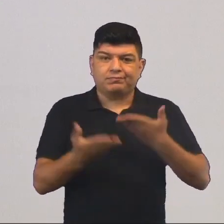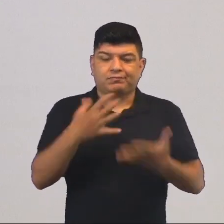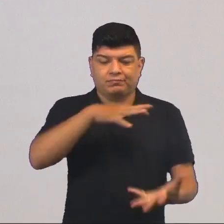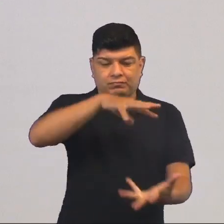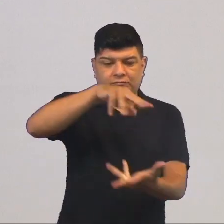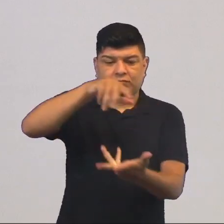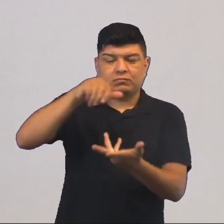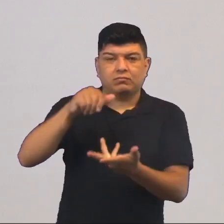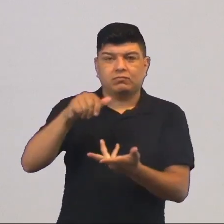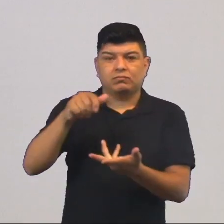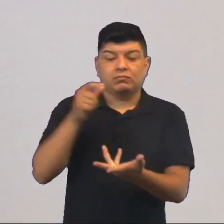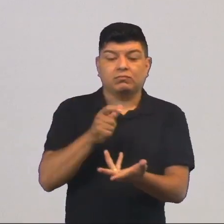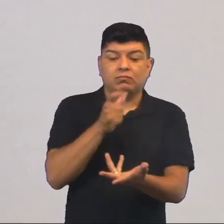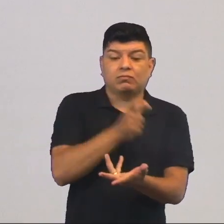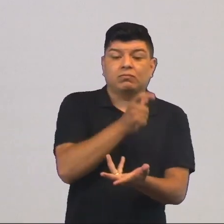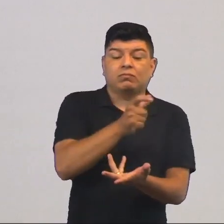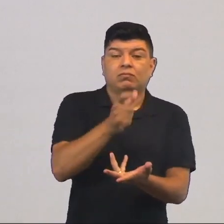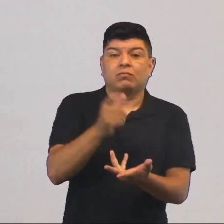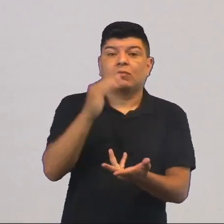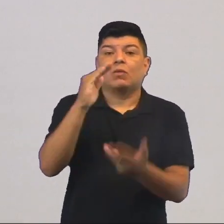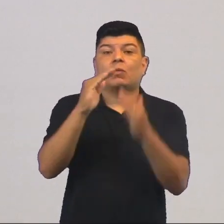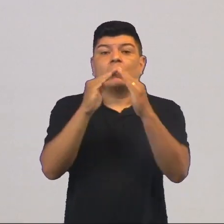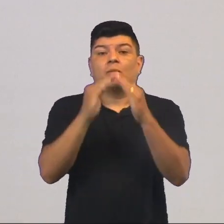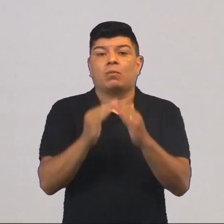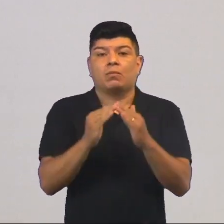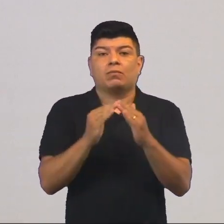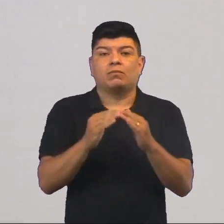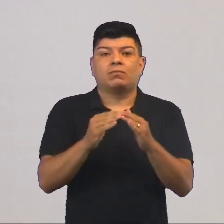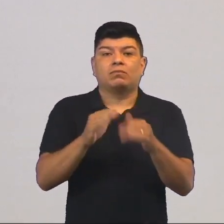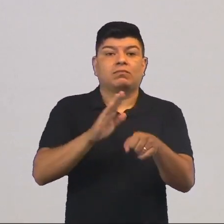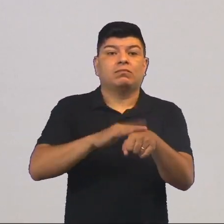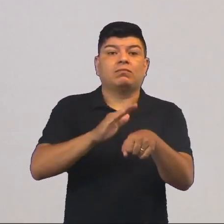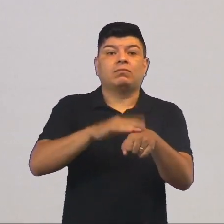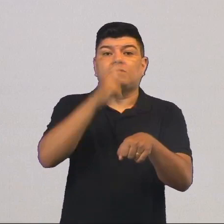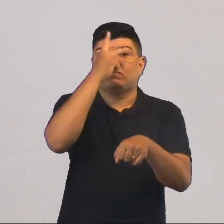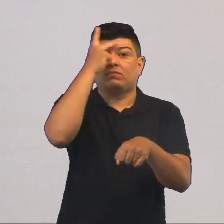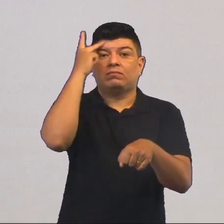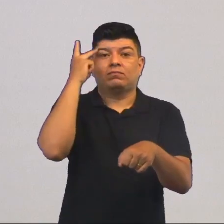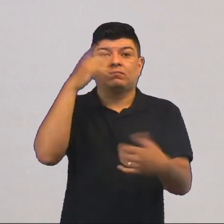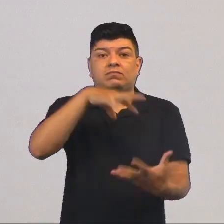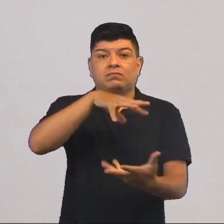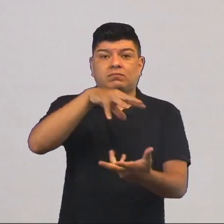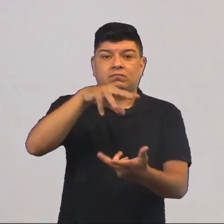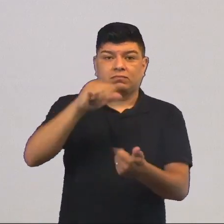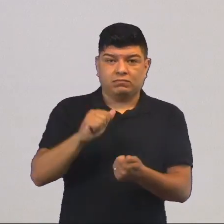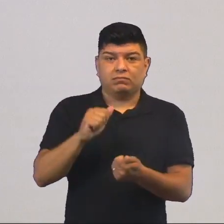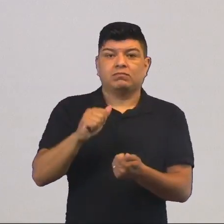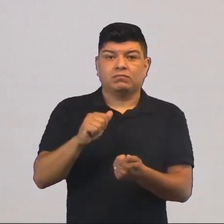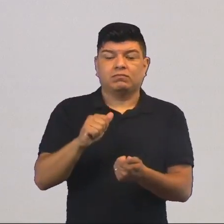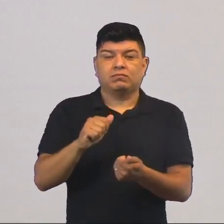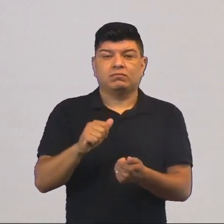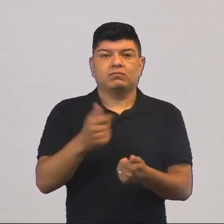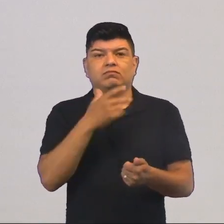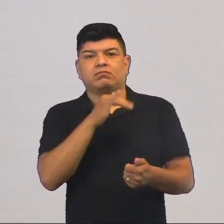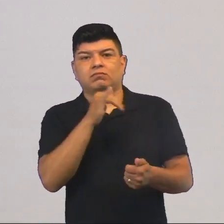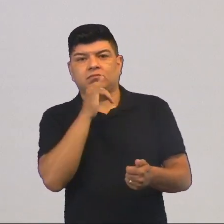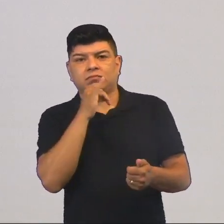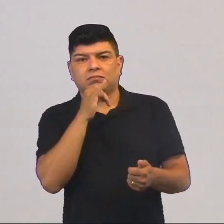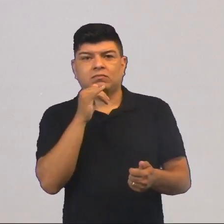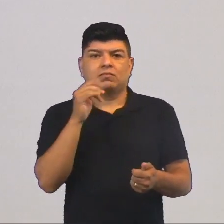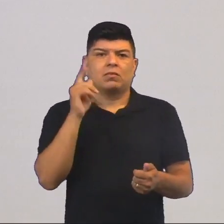no planeta, onde mora a maior população do globo, referente aos continentes. Eles moram no